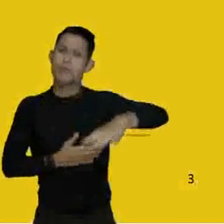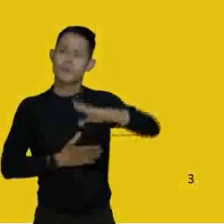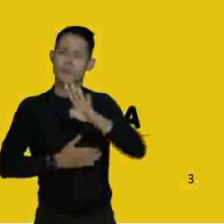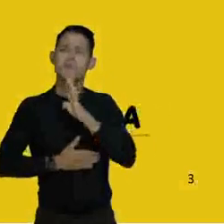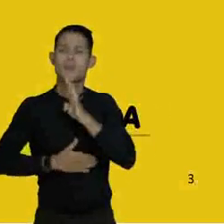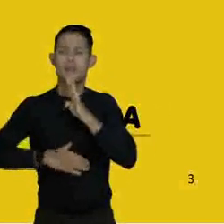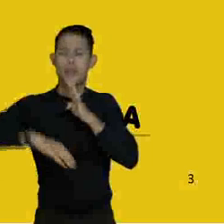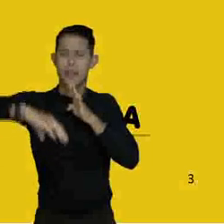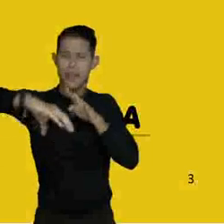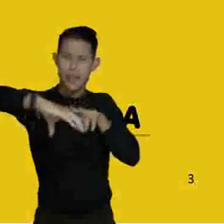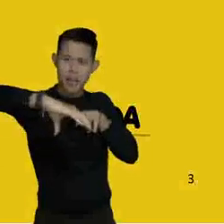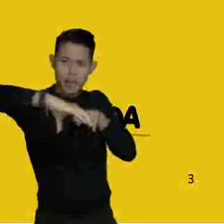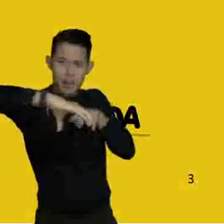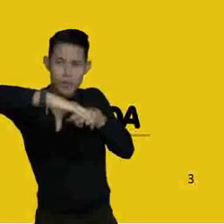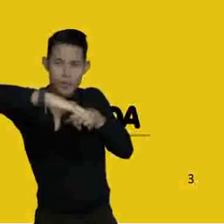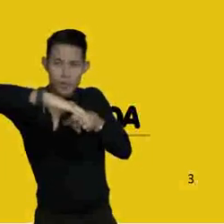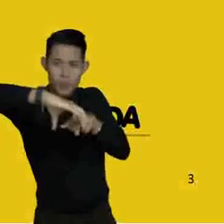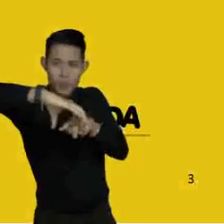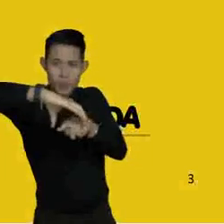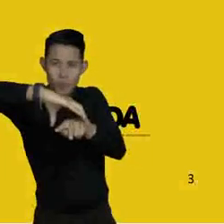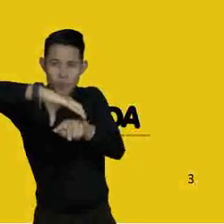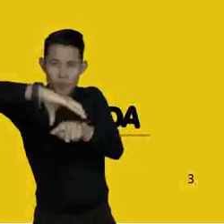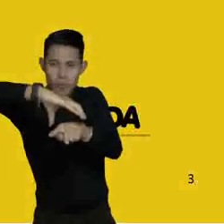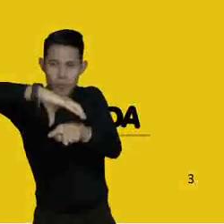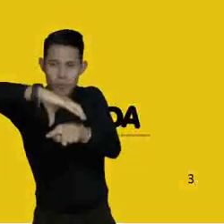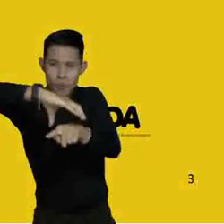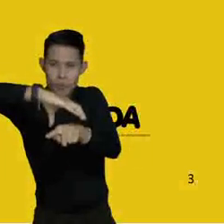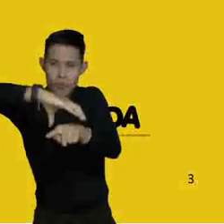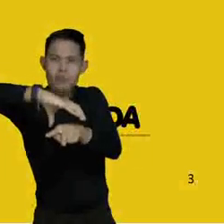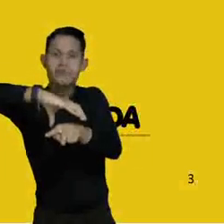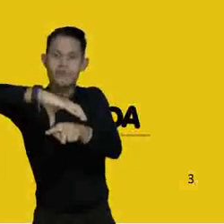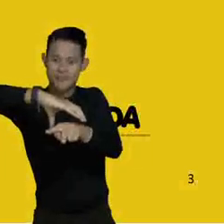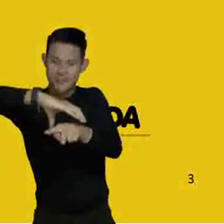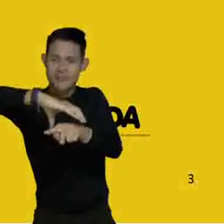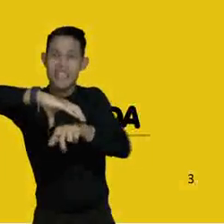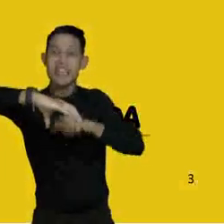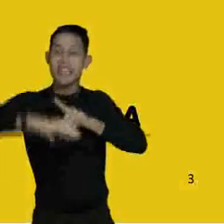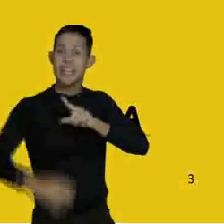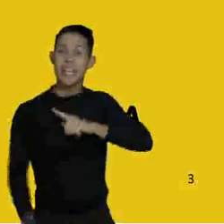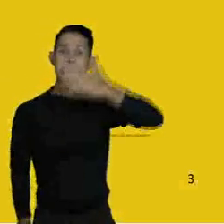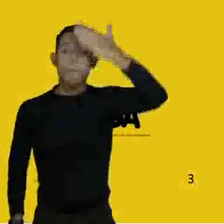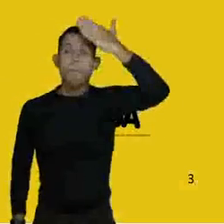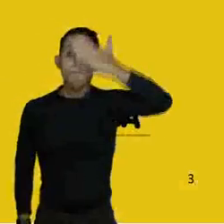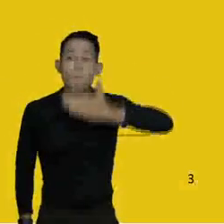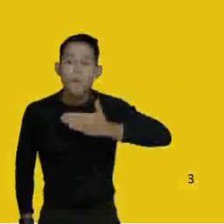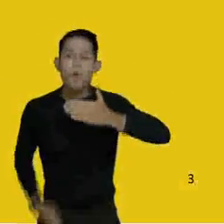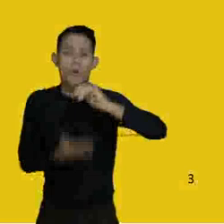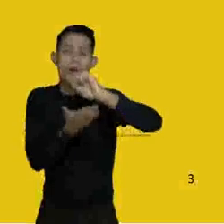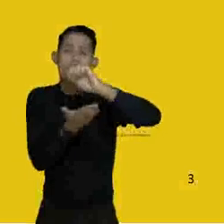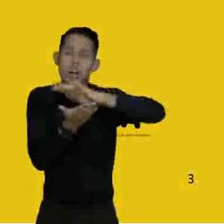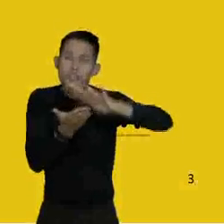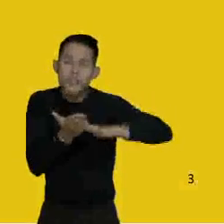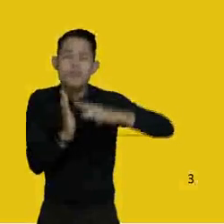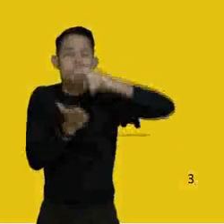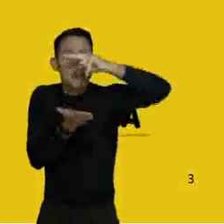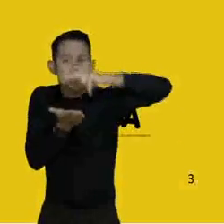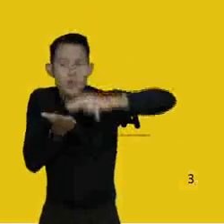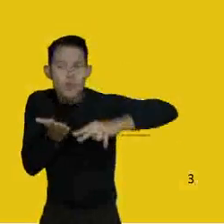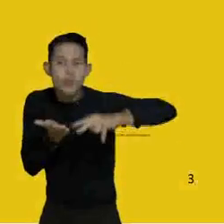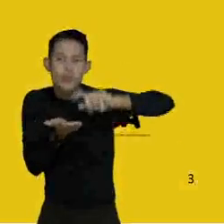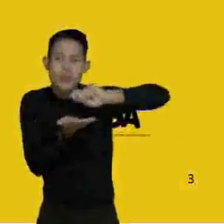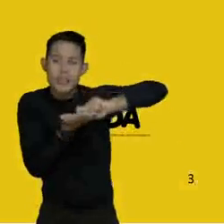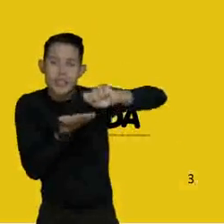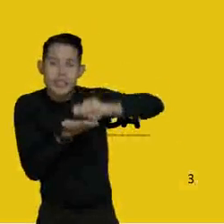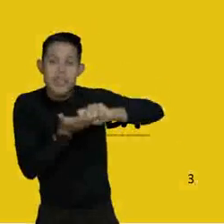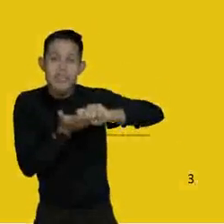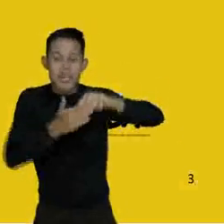ressonância as crianças entram no no tubo e tem provas eles têm bastante atividade de leitura escrita para ver as áreas